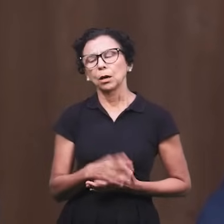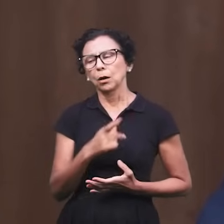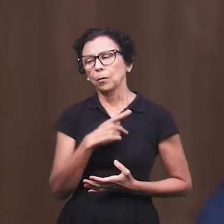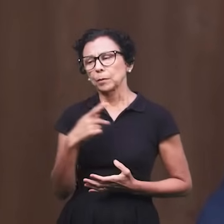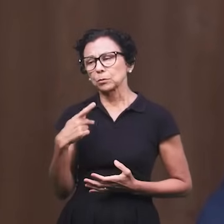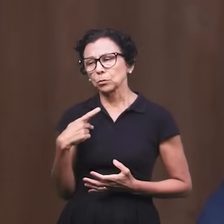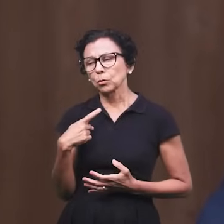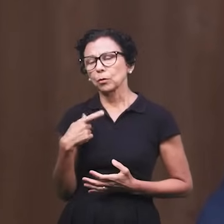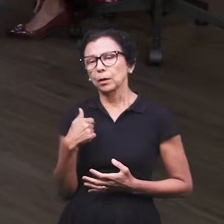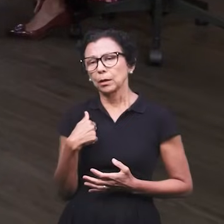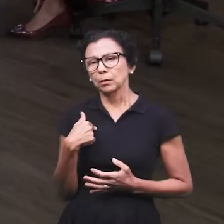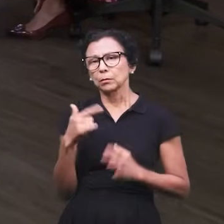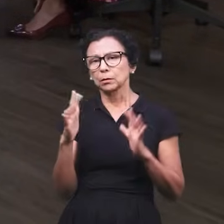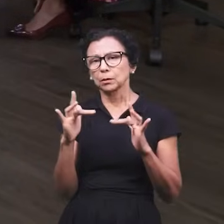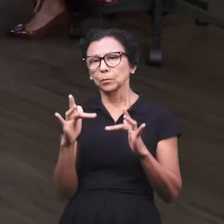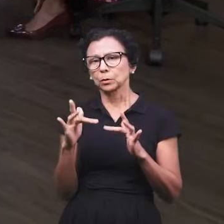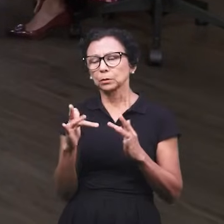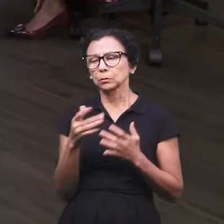jovem, ele não é da igreja.